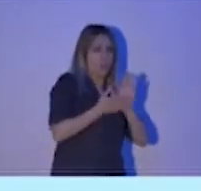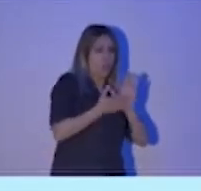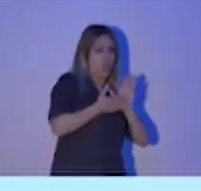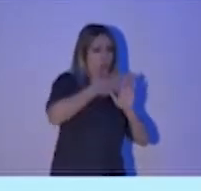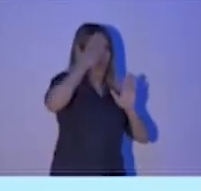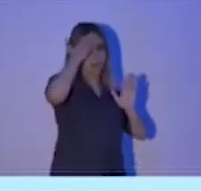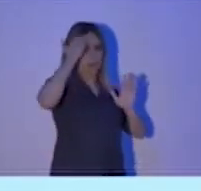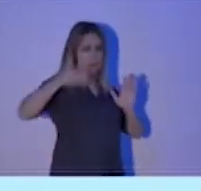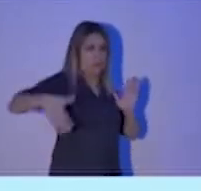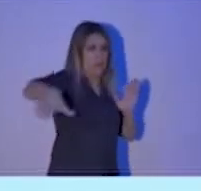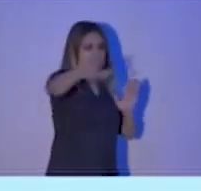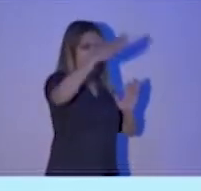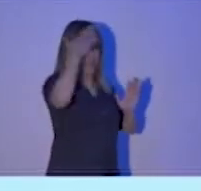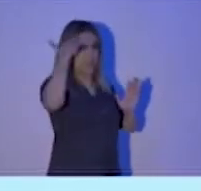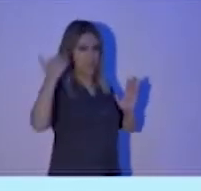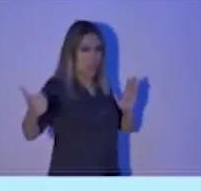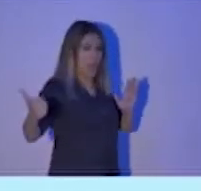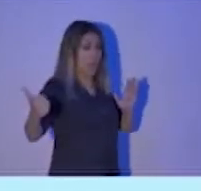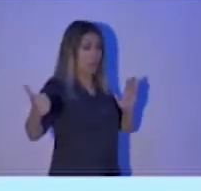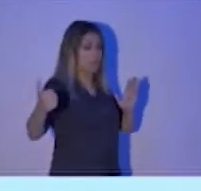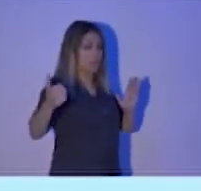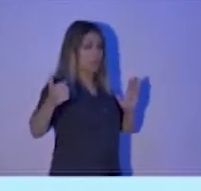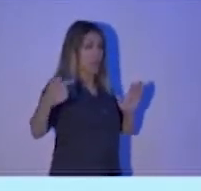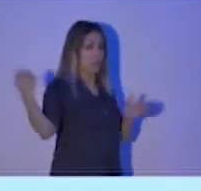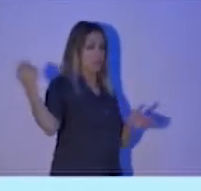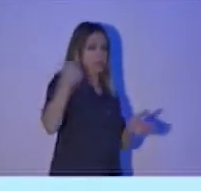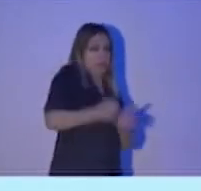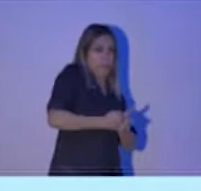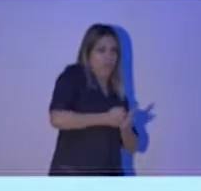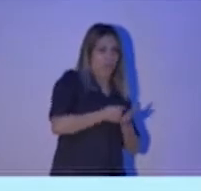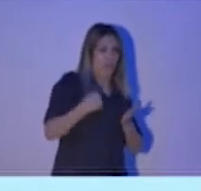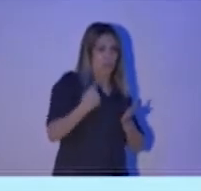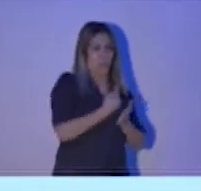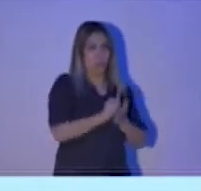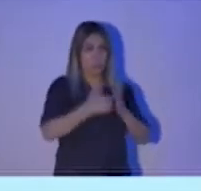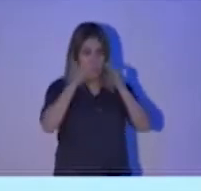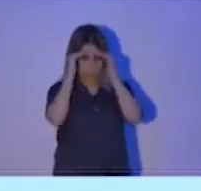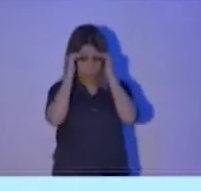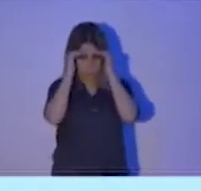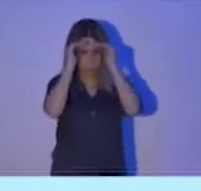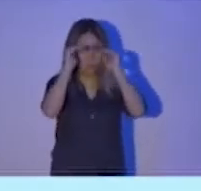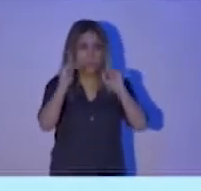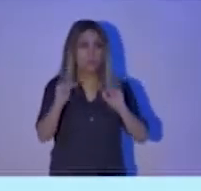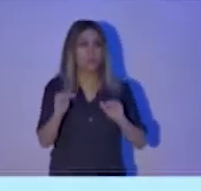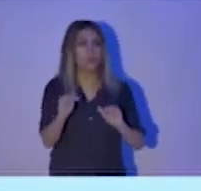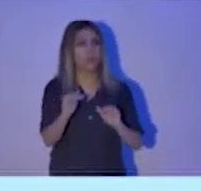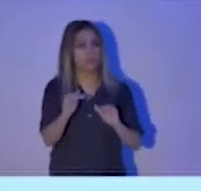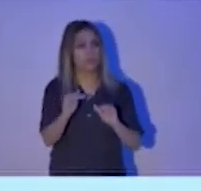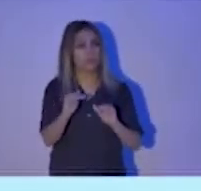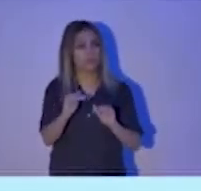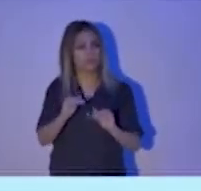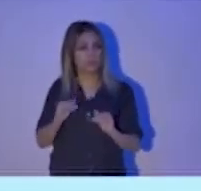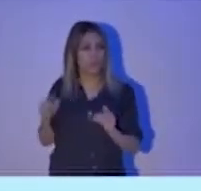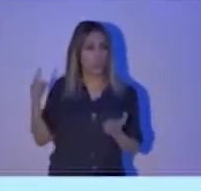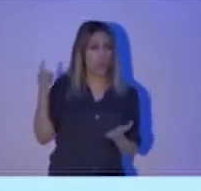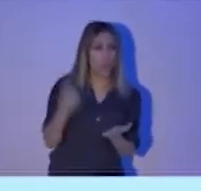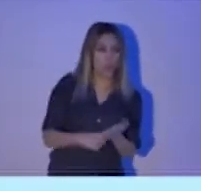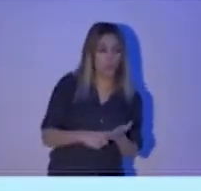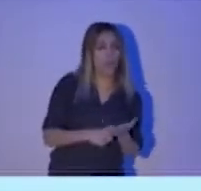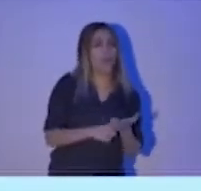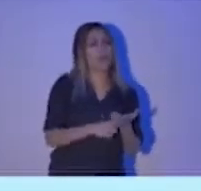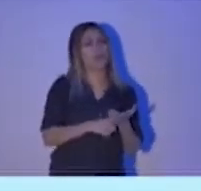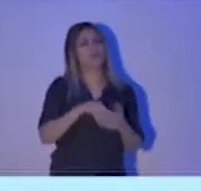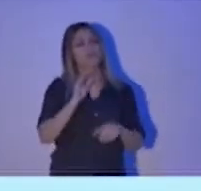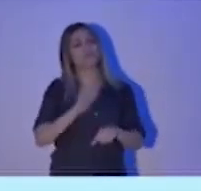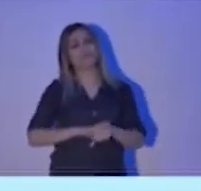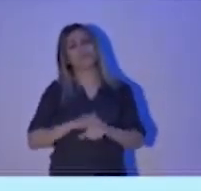mais cobrados. E a cobrança é que faz com que nós nos movimentemos no sentido de que nós possamos entregar